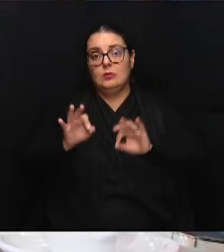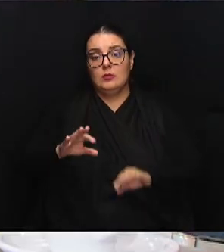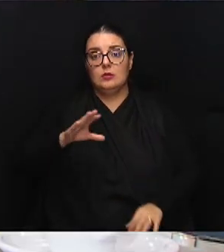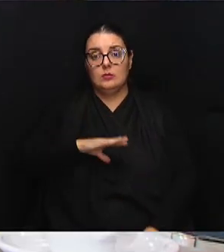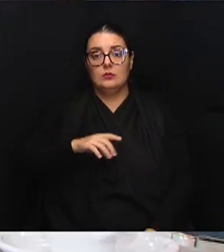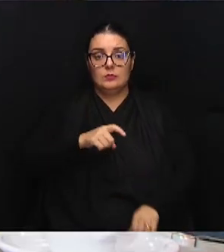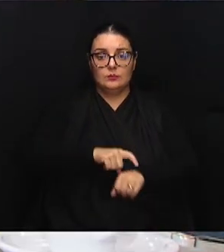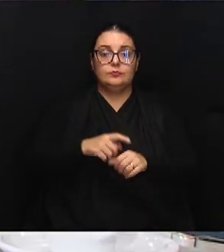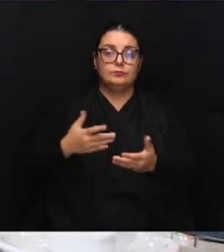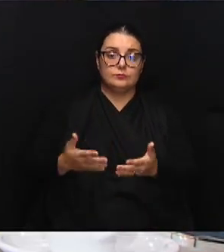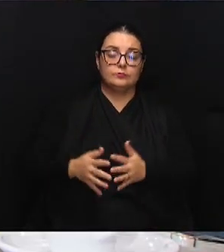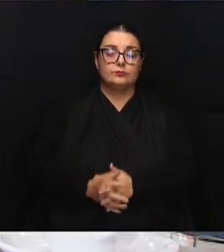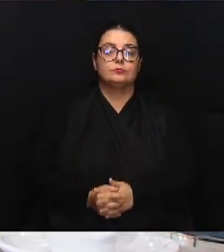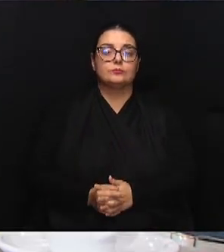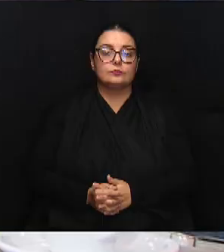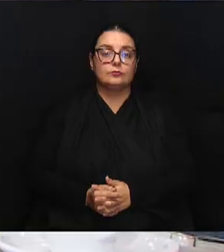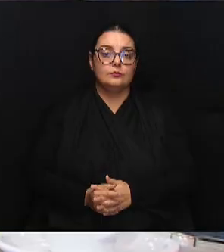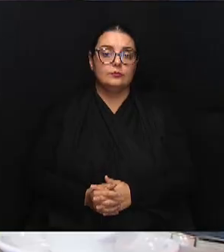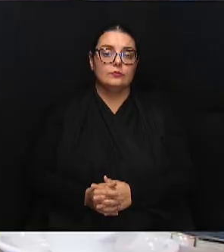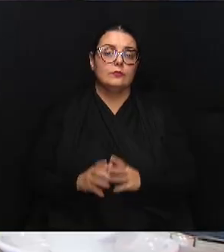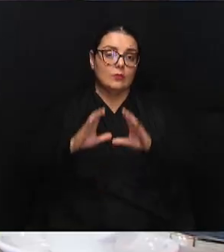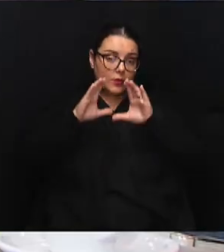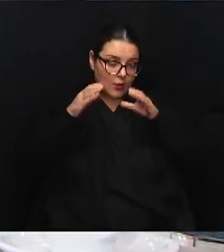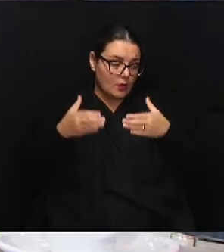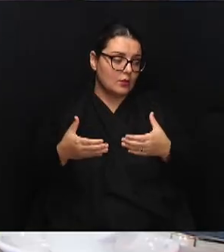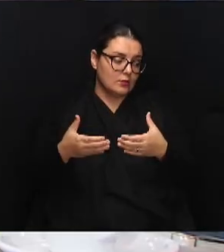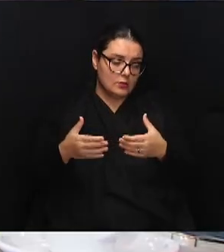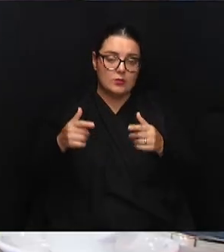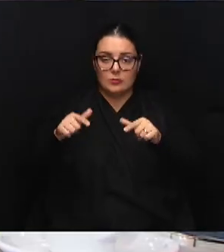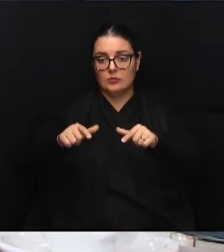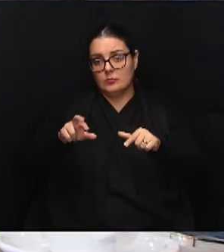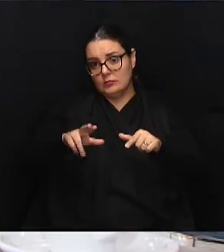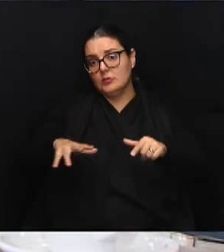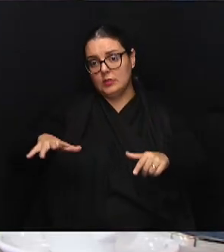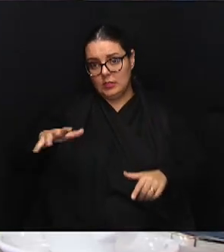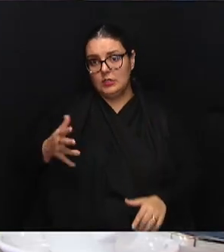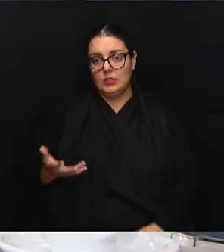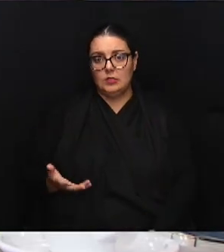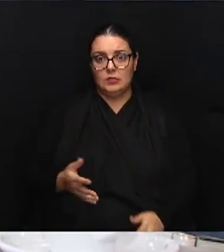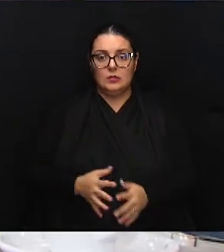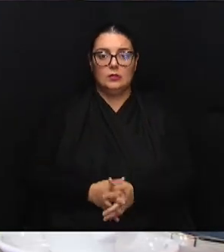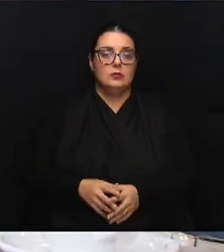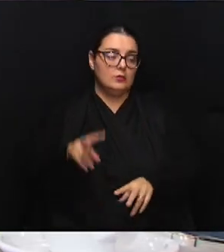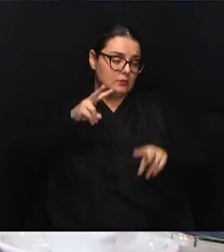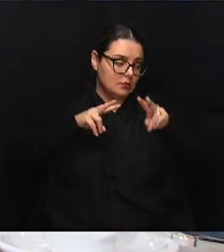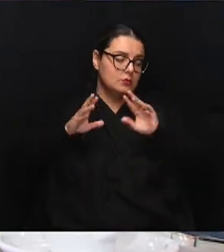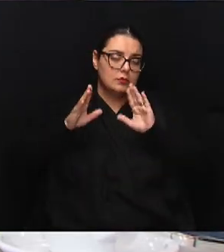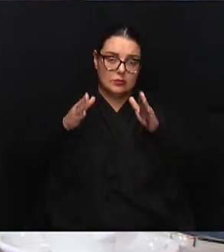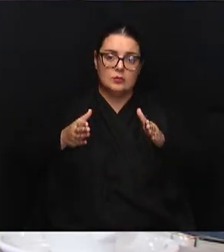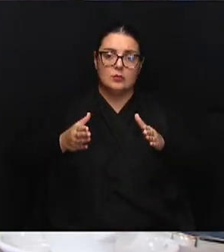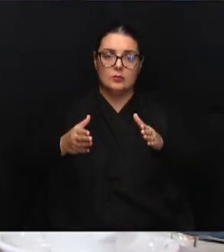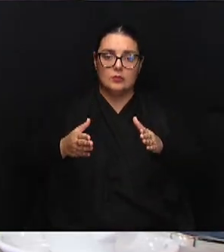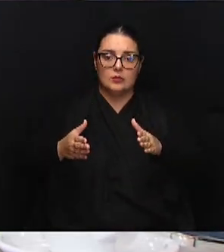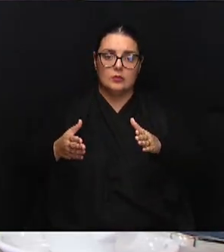esse momento. Então, o Congresso local ou regional aqui, né, visou isso,